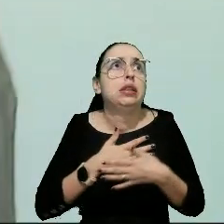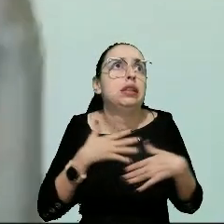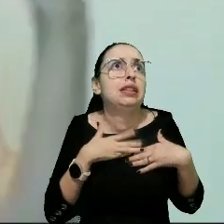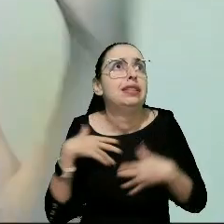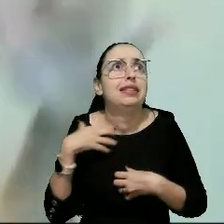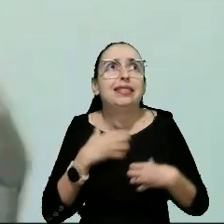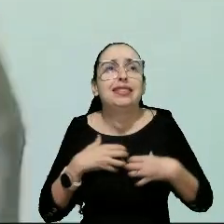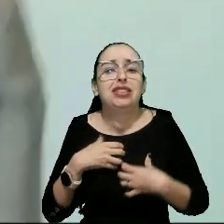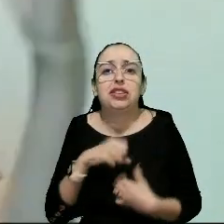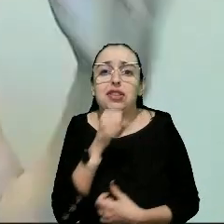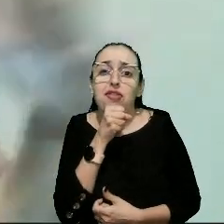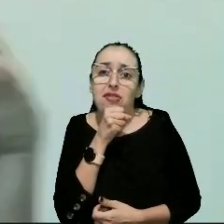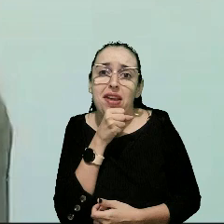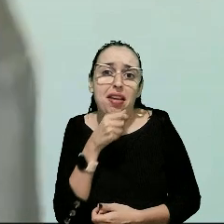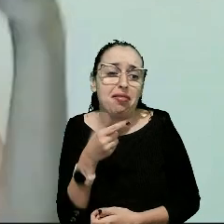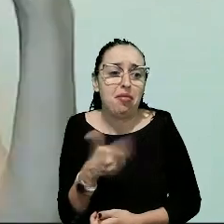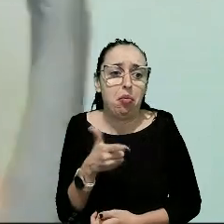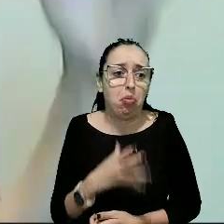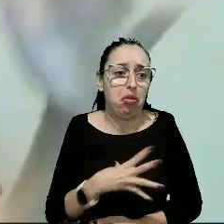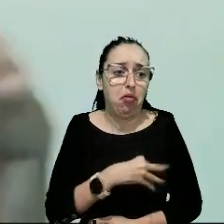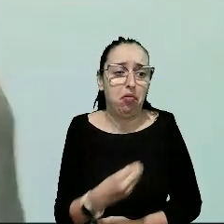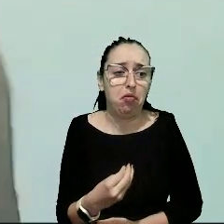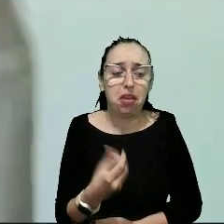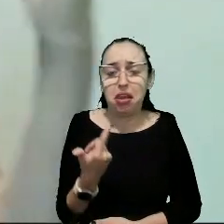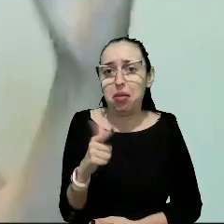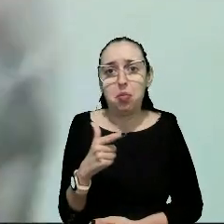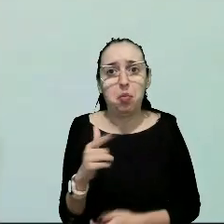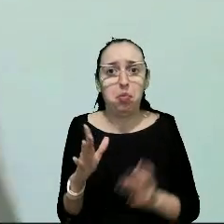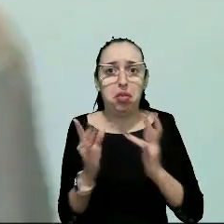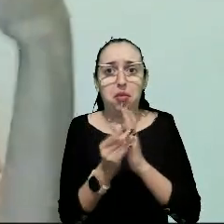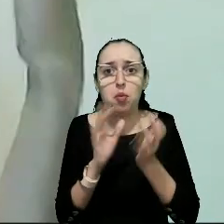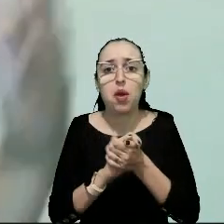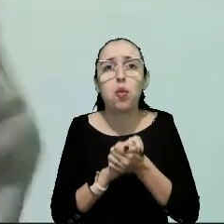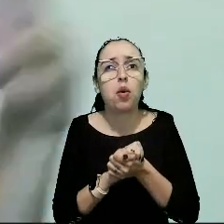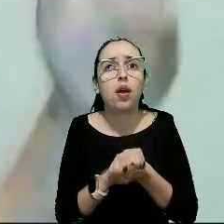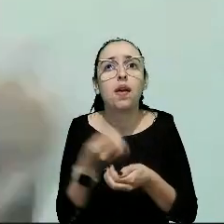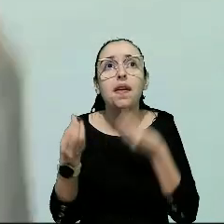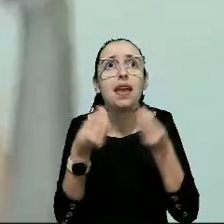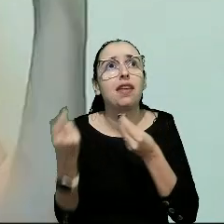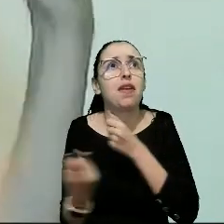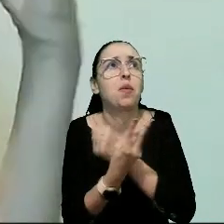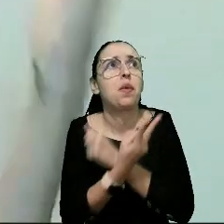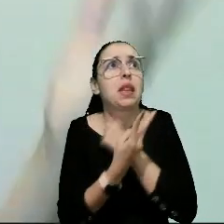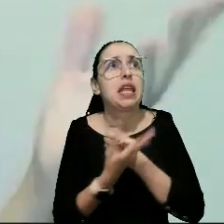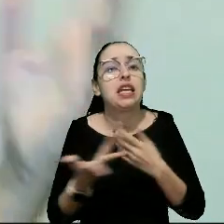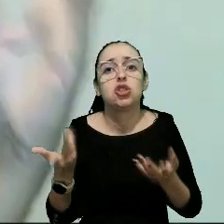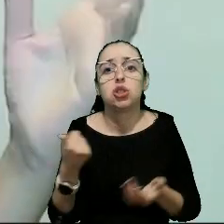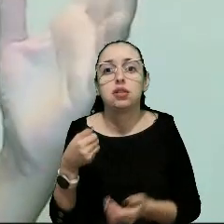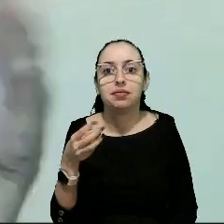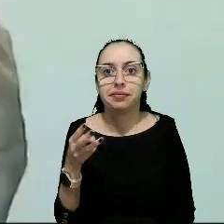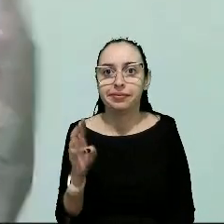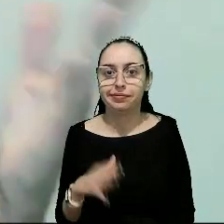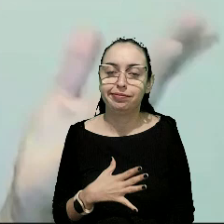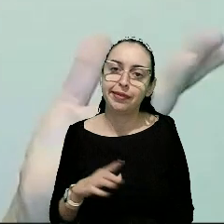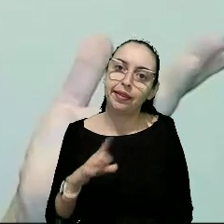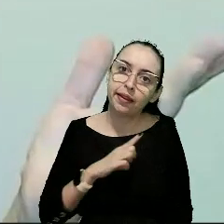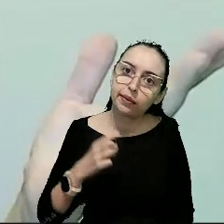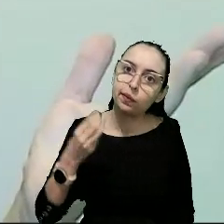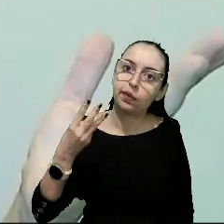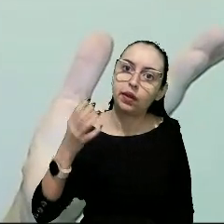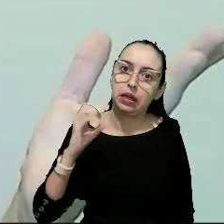estou ficando velha, não tive filho, não tenho marido, como é que vai ser? Quem vai cuidar de mim na velhice com